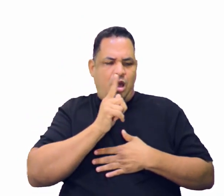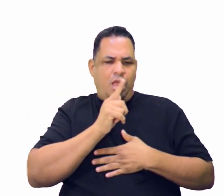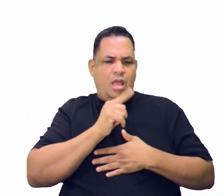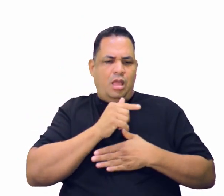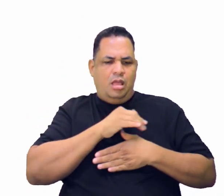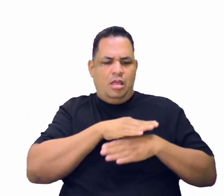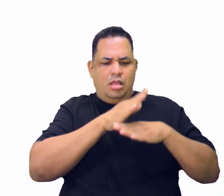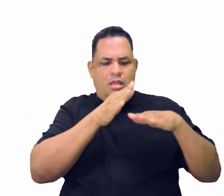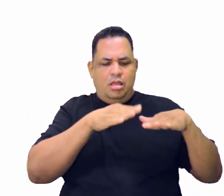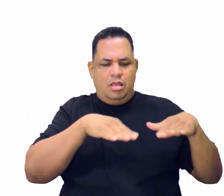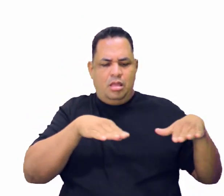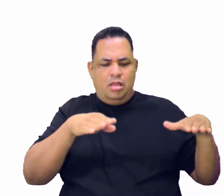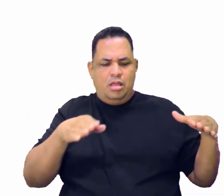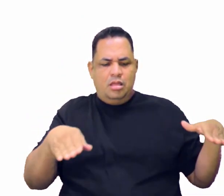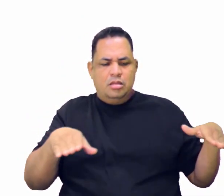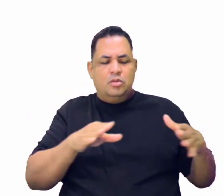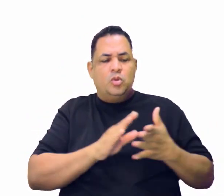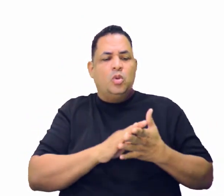morrem?